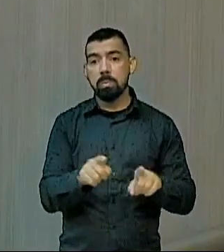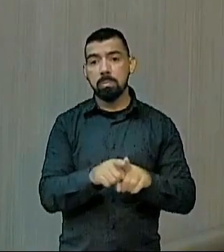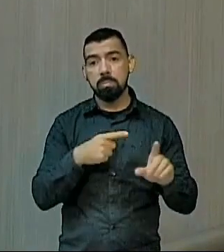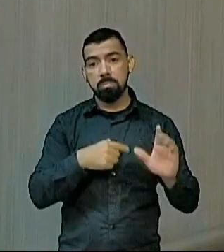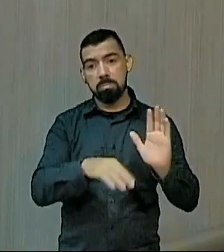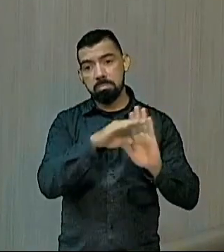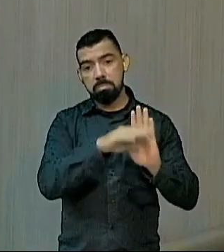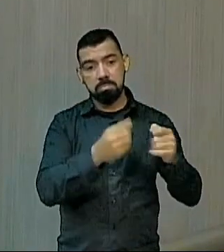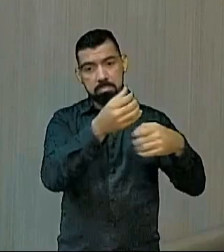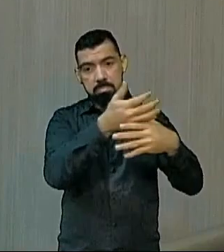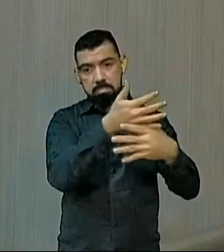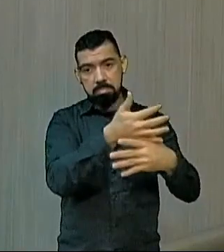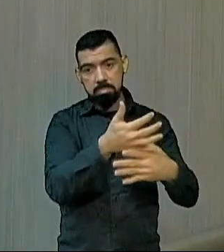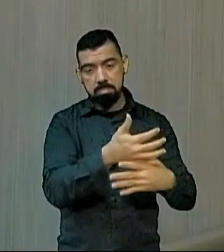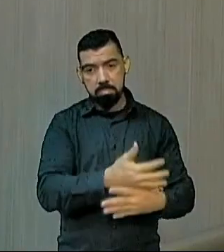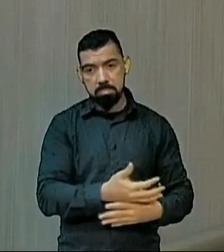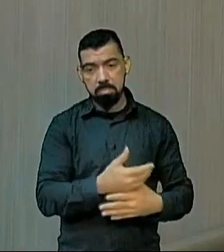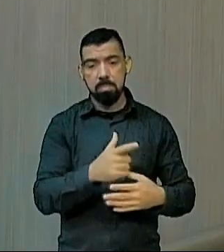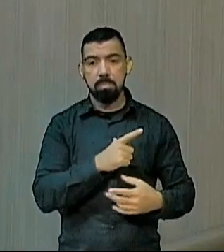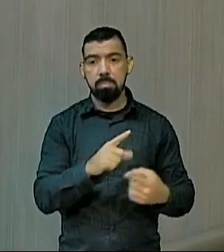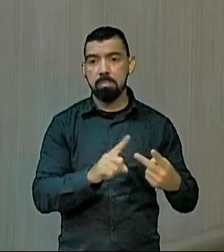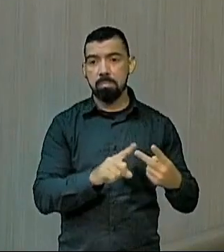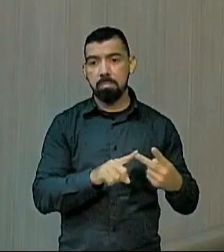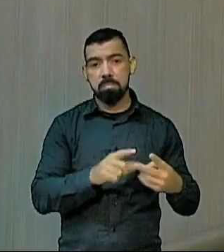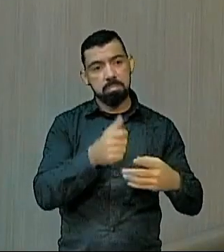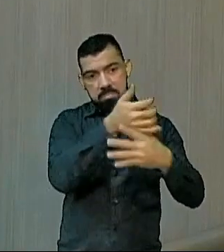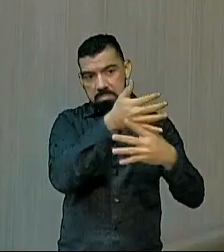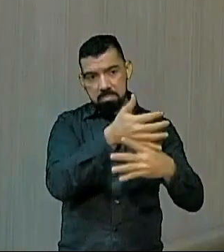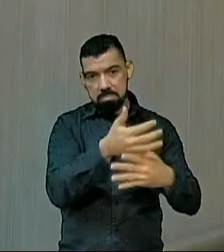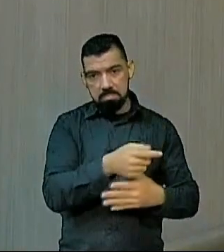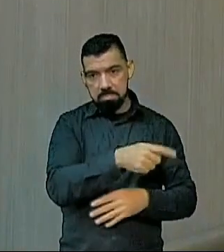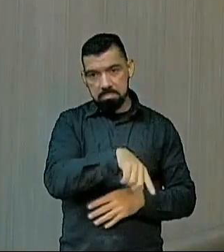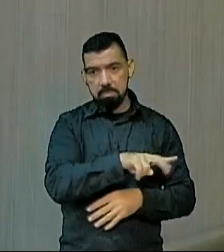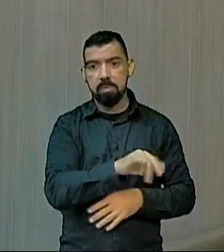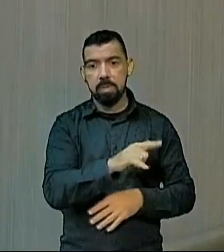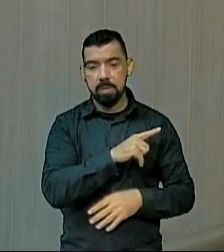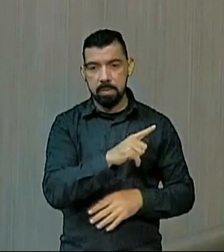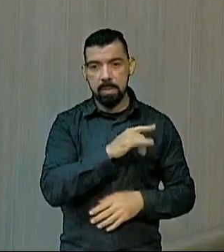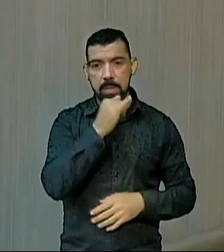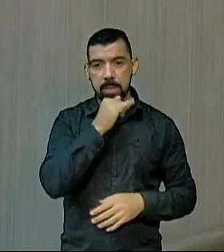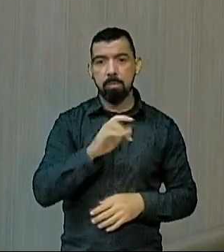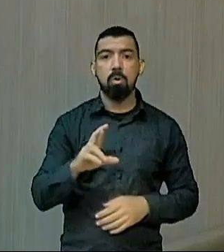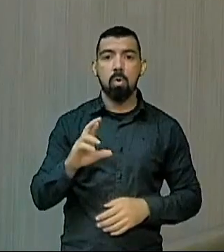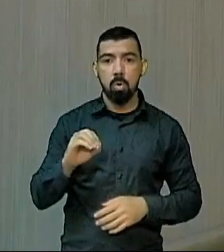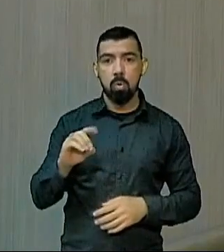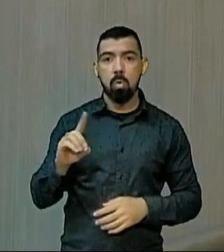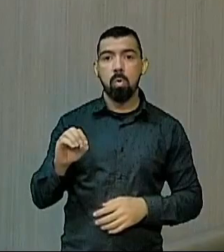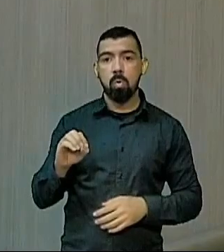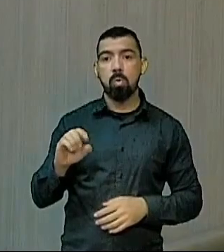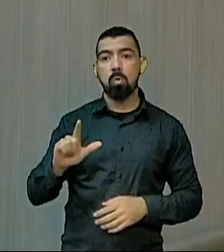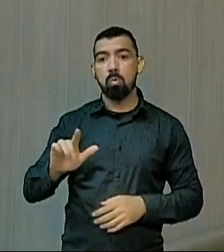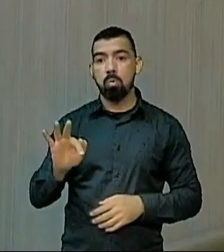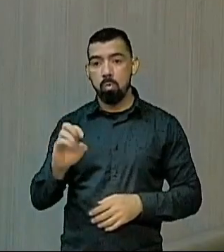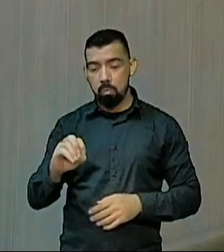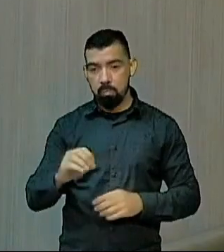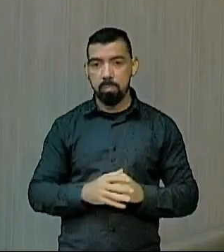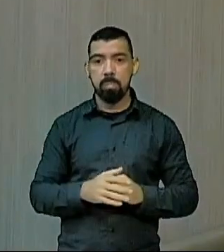tenho aqui todos os bairros bairro por bairro bairro por bairro no Rodolfo Teófilo